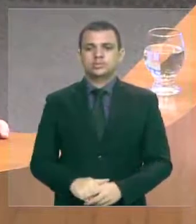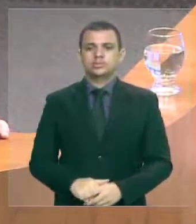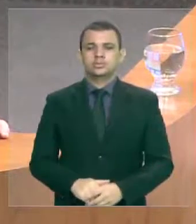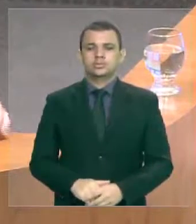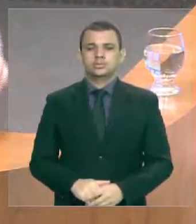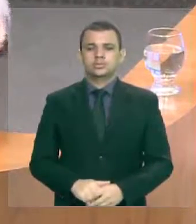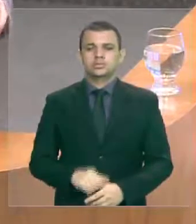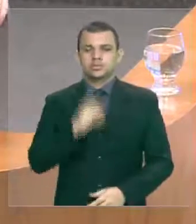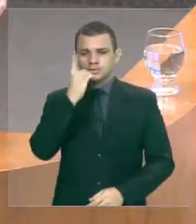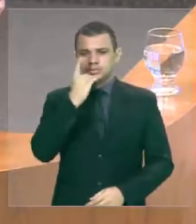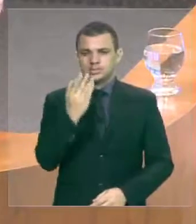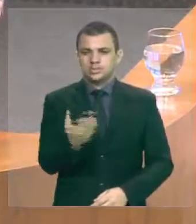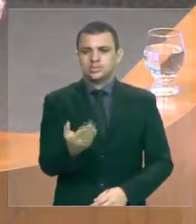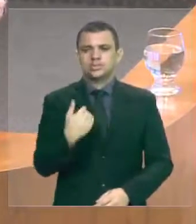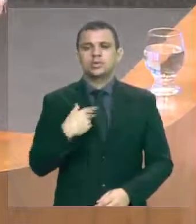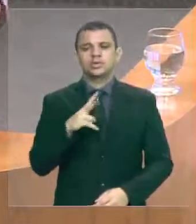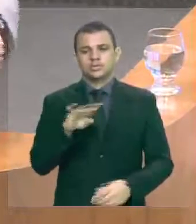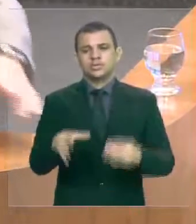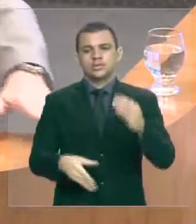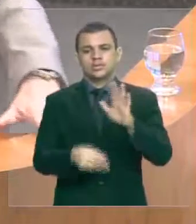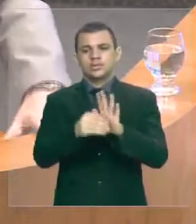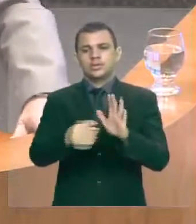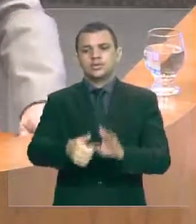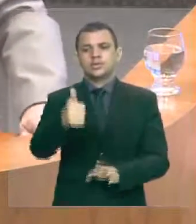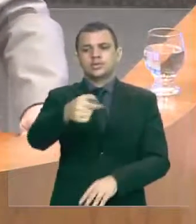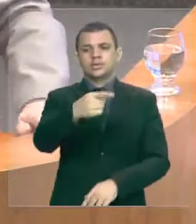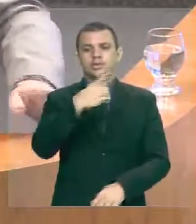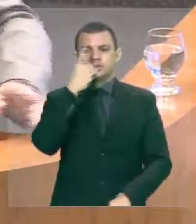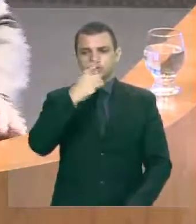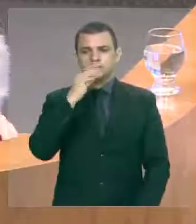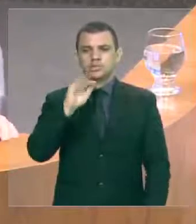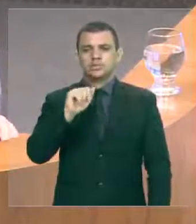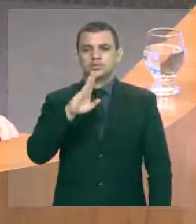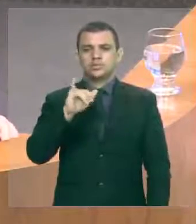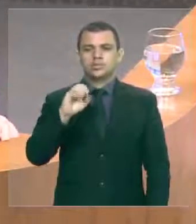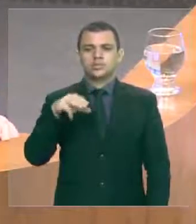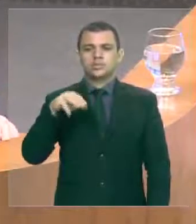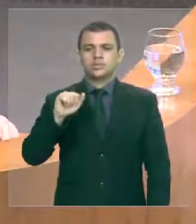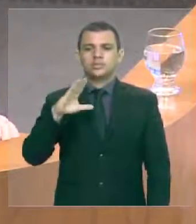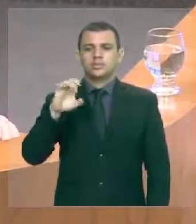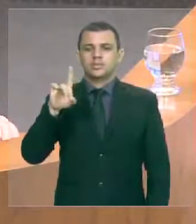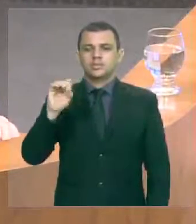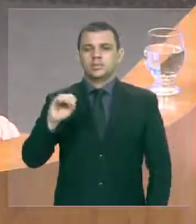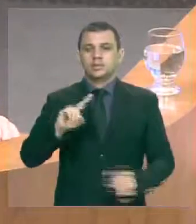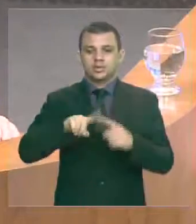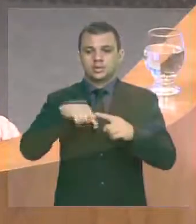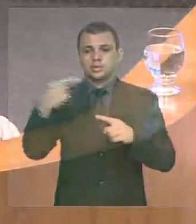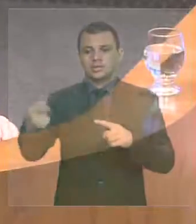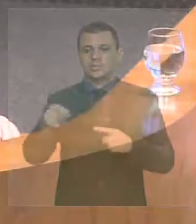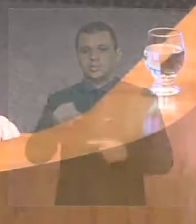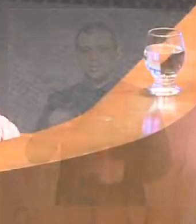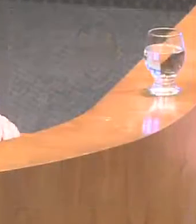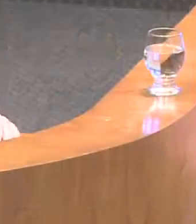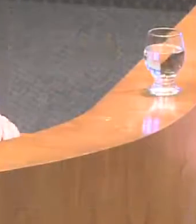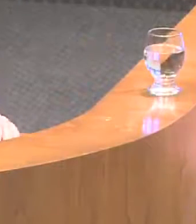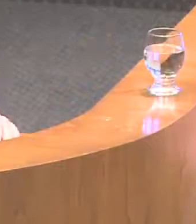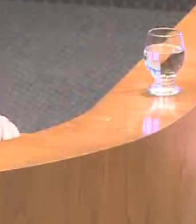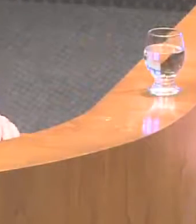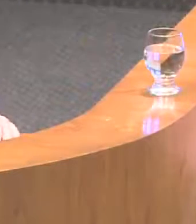Nobre deputado, eu cedo primeiro a parte ao deputado Fábio Macedo, em seguida concedo a parte ao nobre deputado Antônio